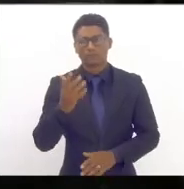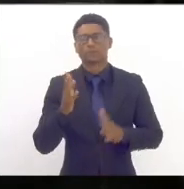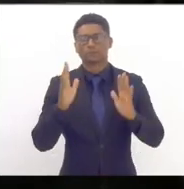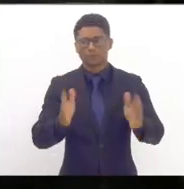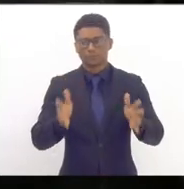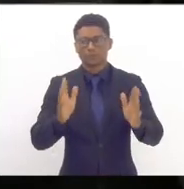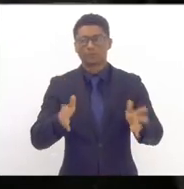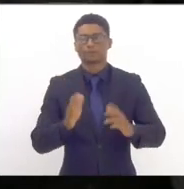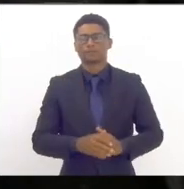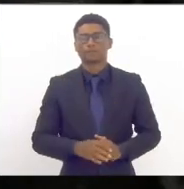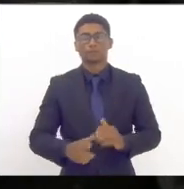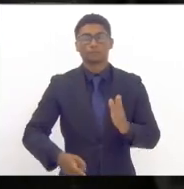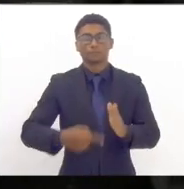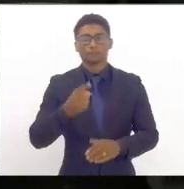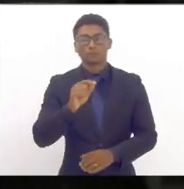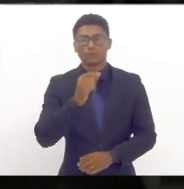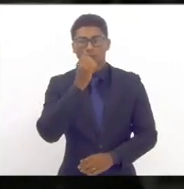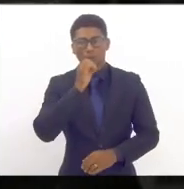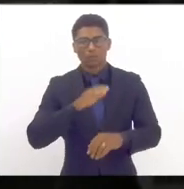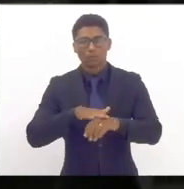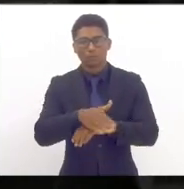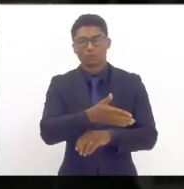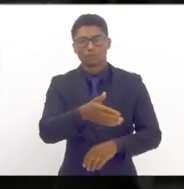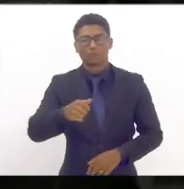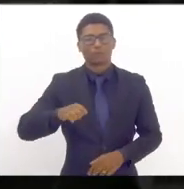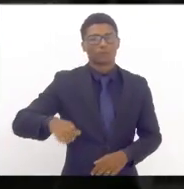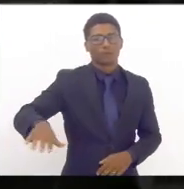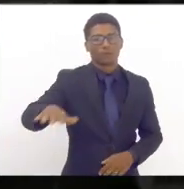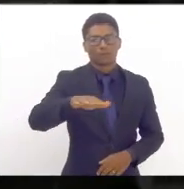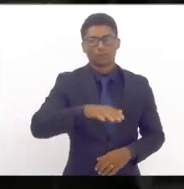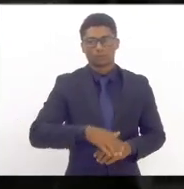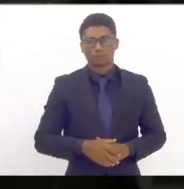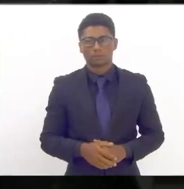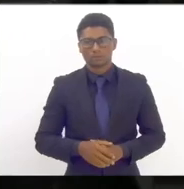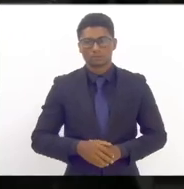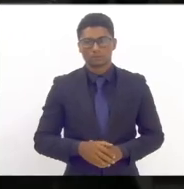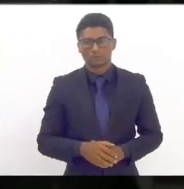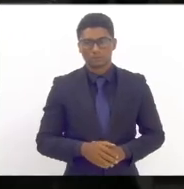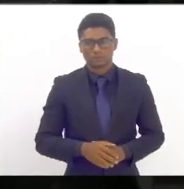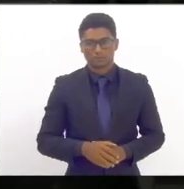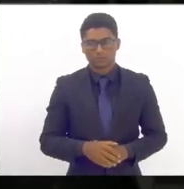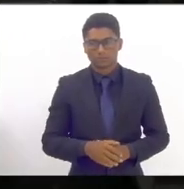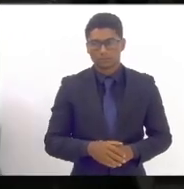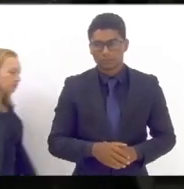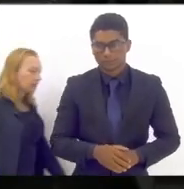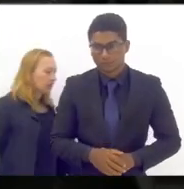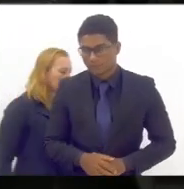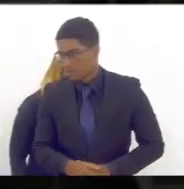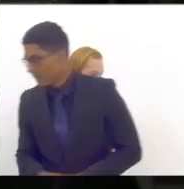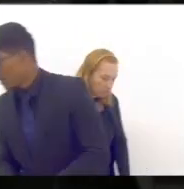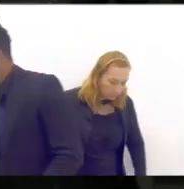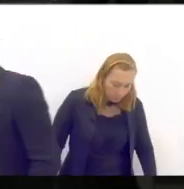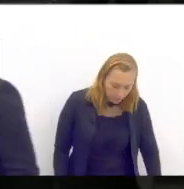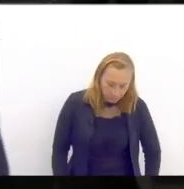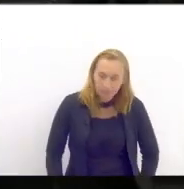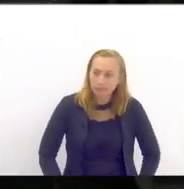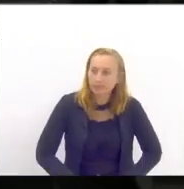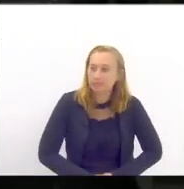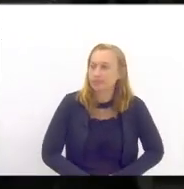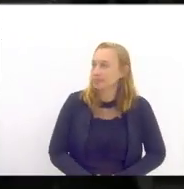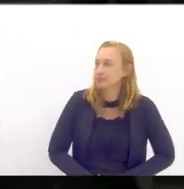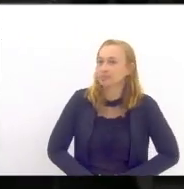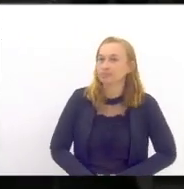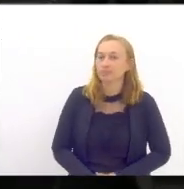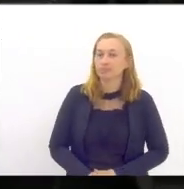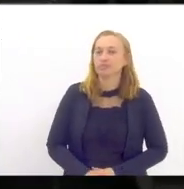Bom, primeiro, boa noite a todos, a todas, a todes. Eu queria começar agradecendo a cada um e a cada uma que